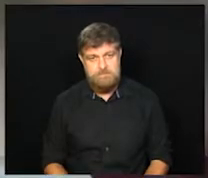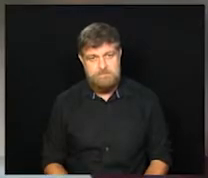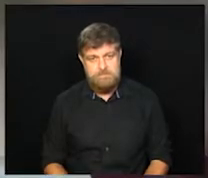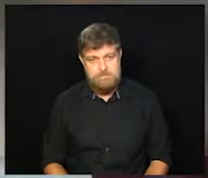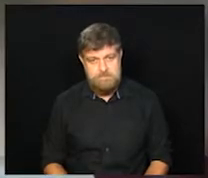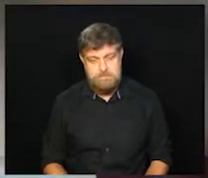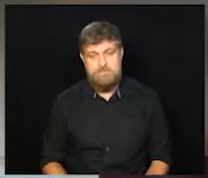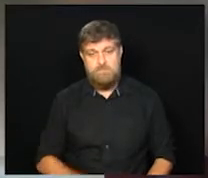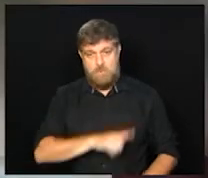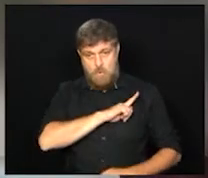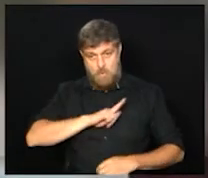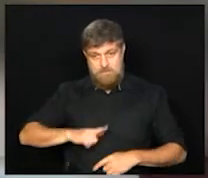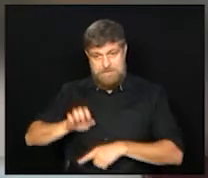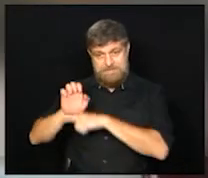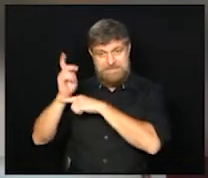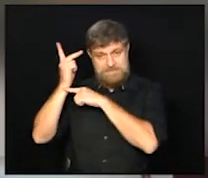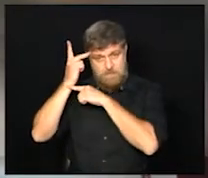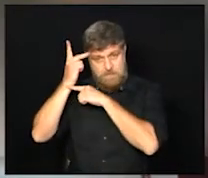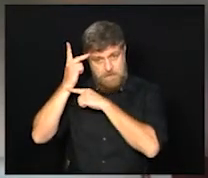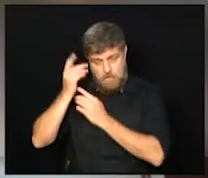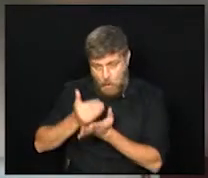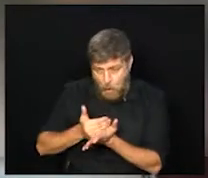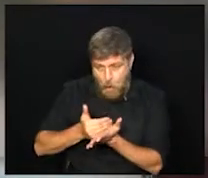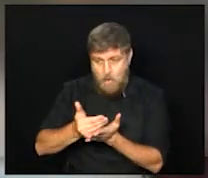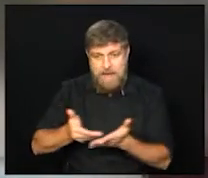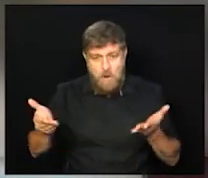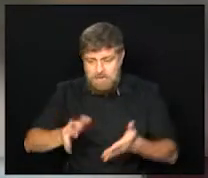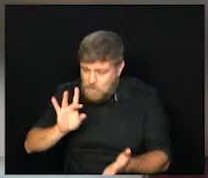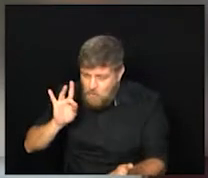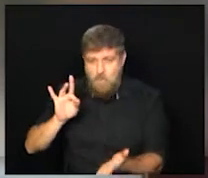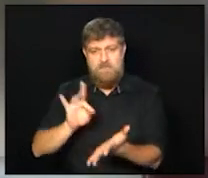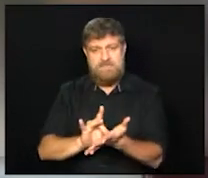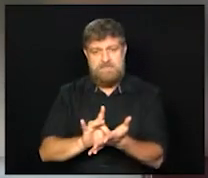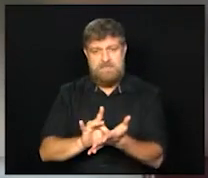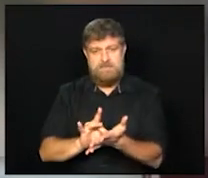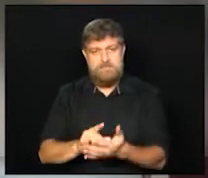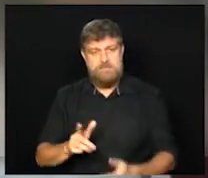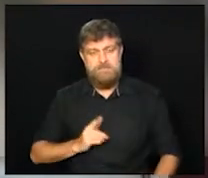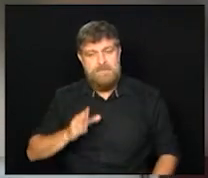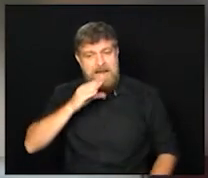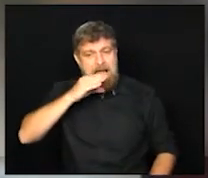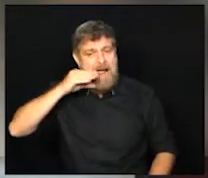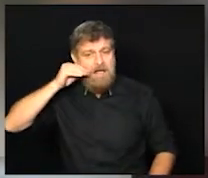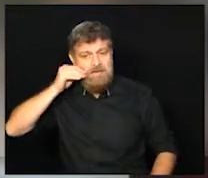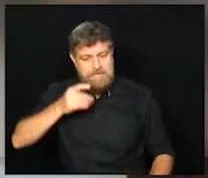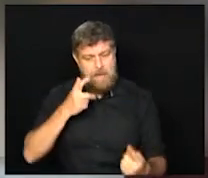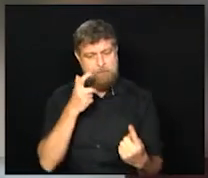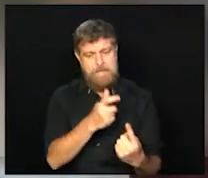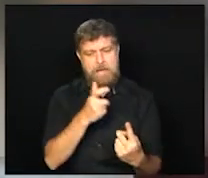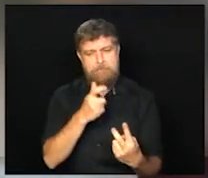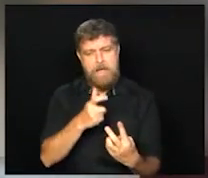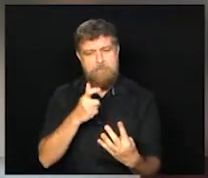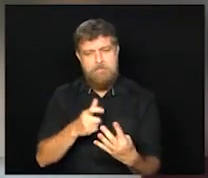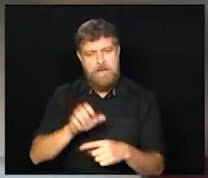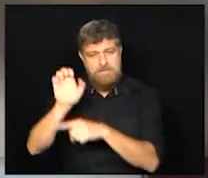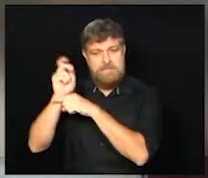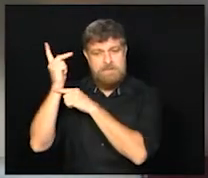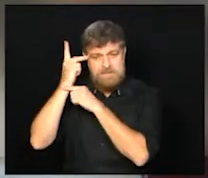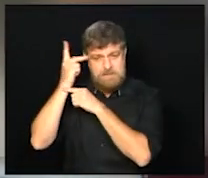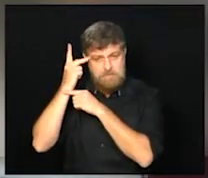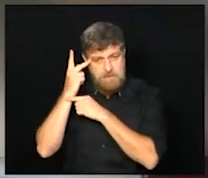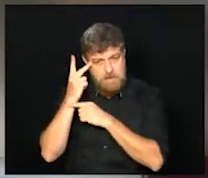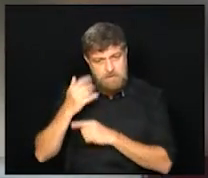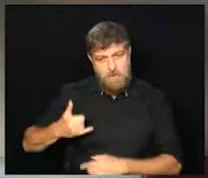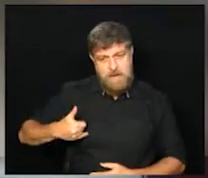O governo do estado de São Paulo inicia hoje oficialmente a vacinação de adolescentes em todo o estado de São Paulo, adolescentes na